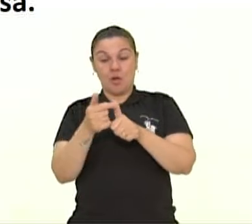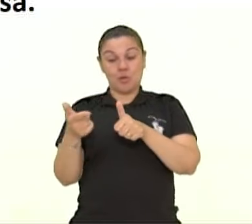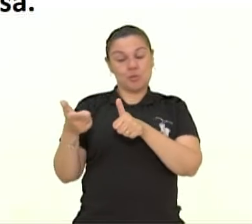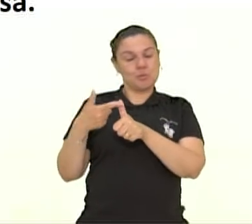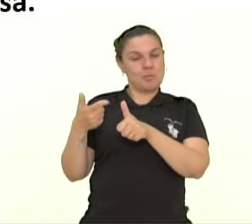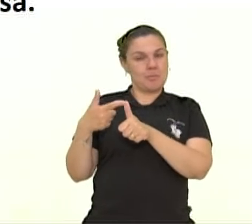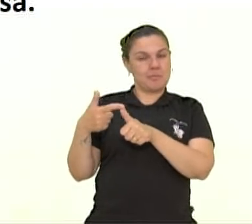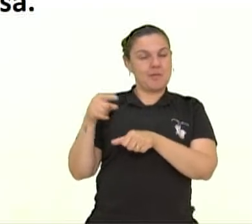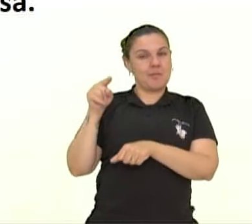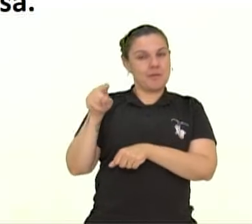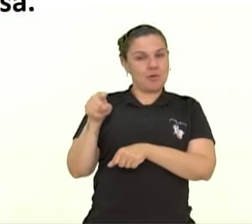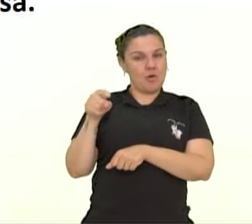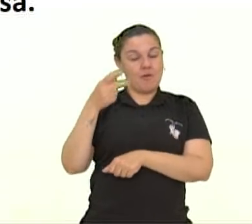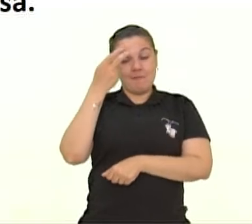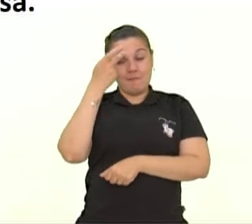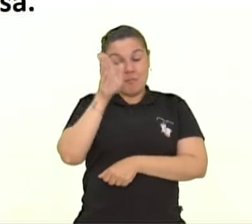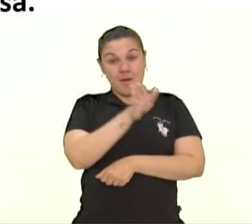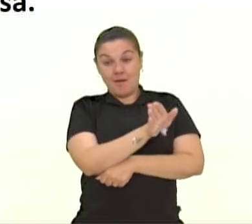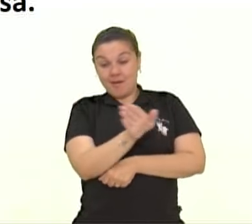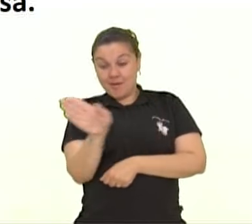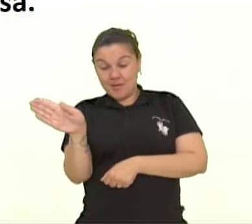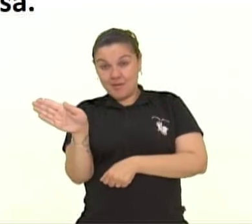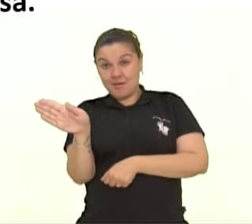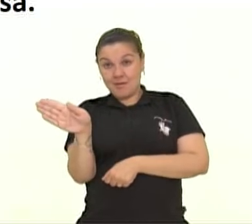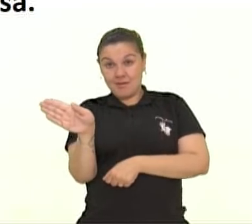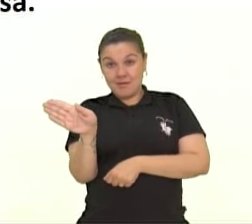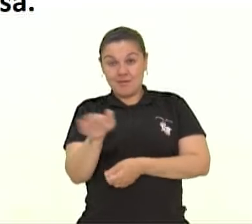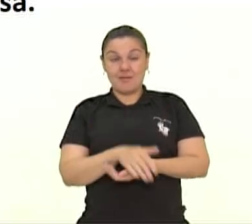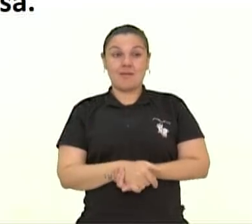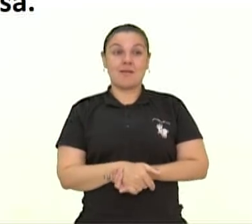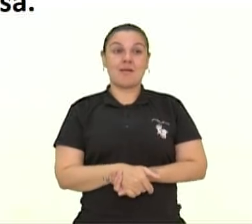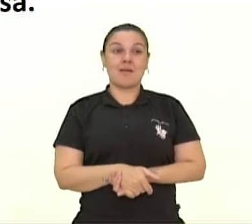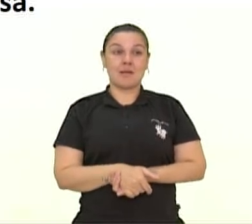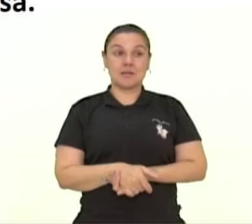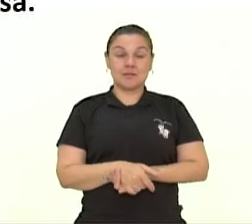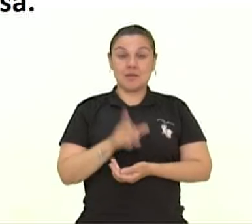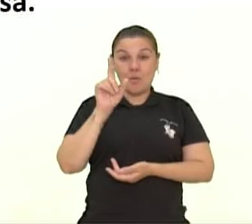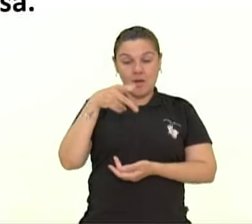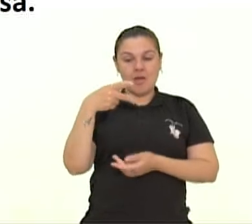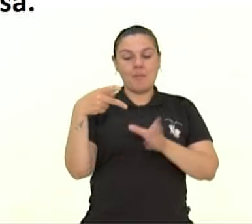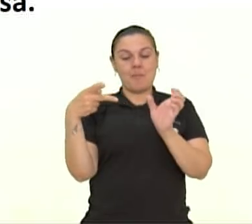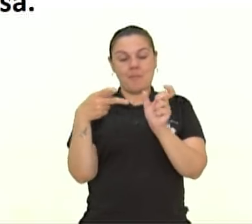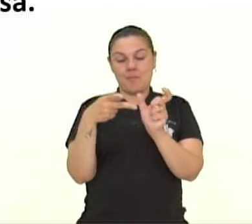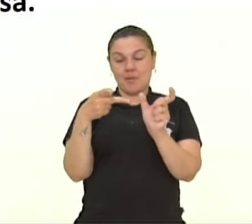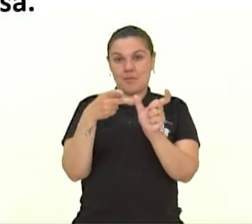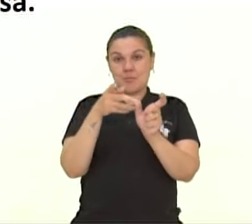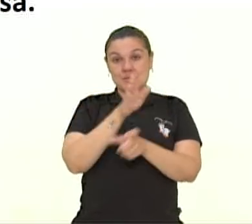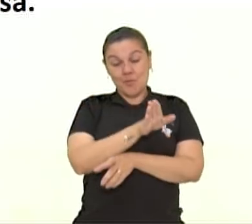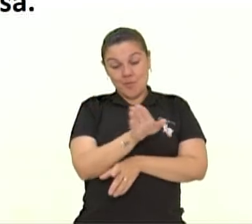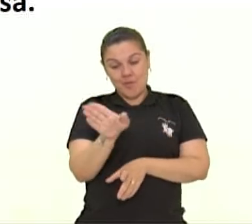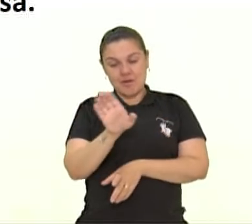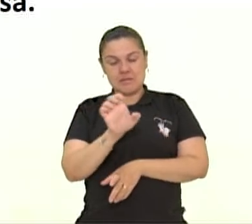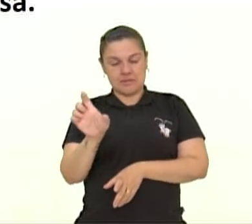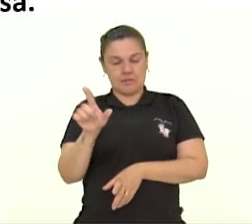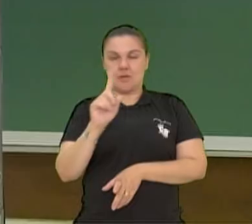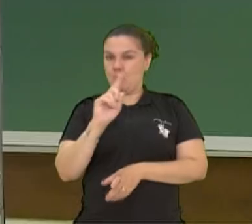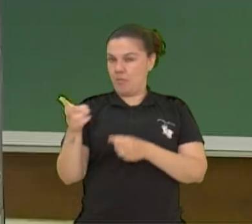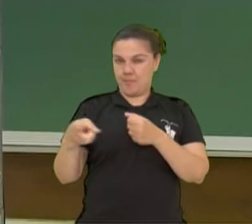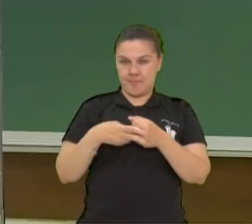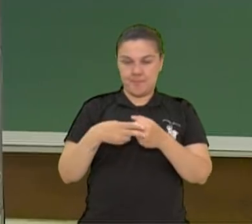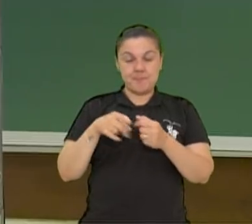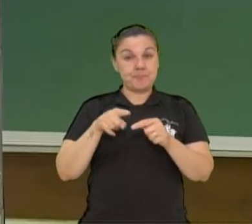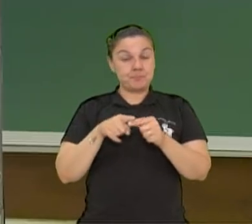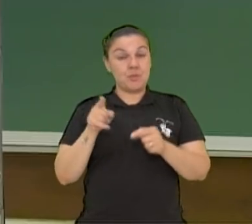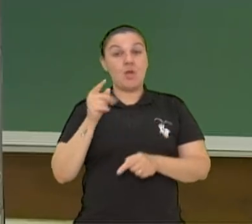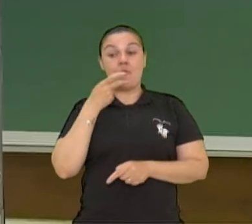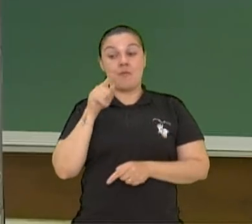momento que aparece, quando eu digo foi para a esquerda daquela rua, esse para é uma preposição, não é verbo. Mas quando eu